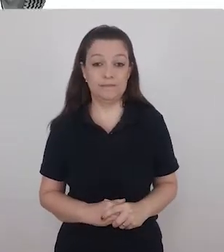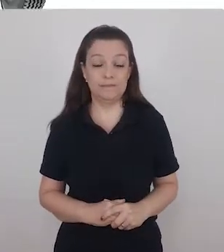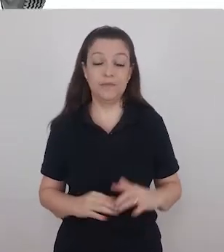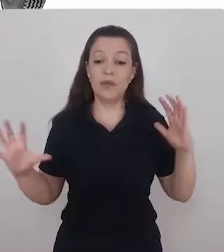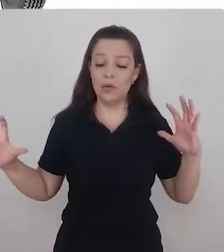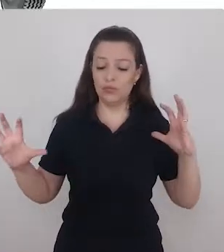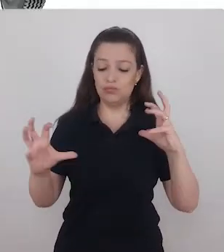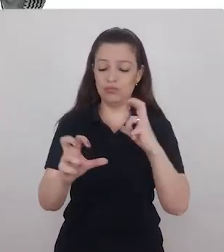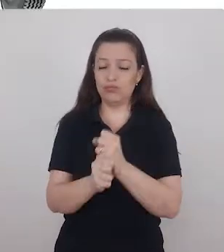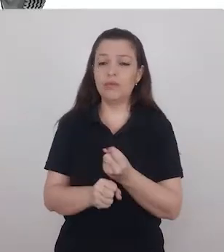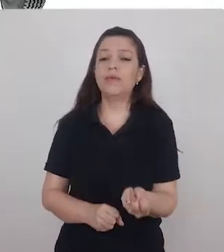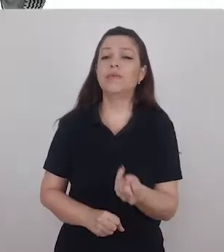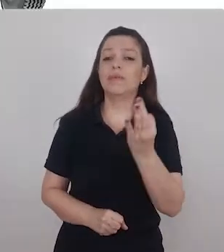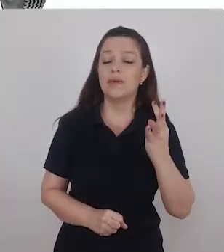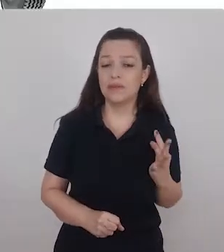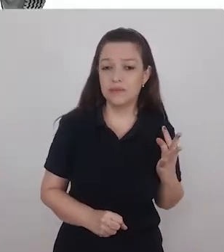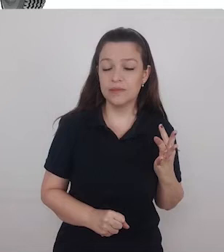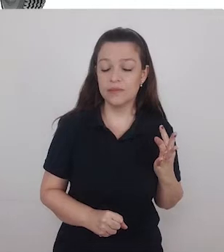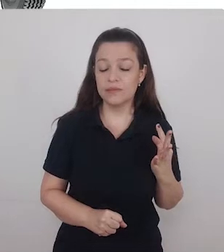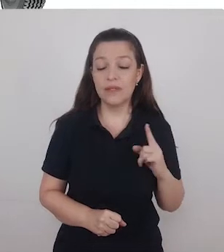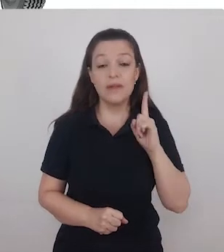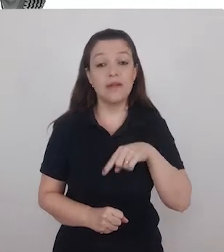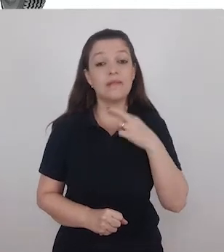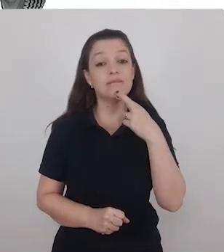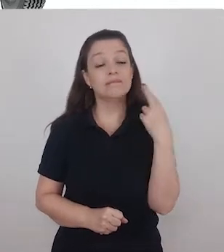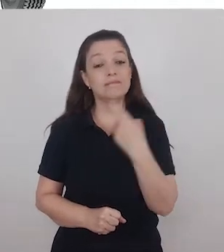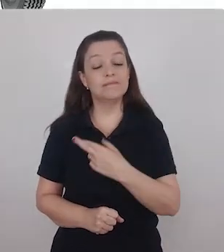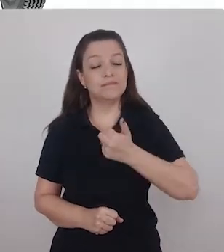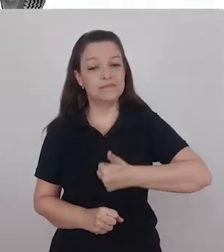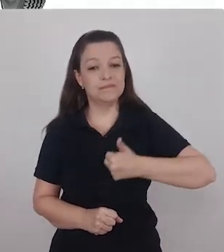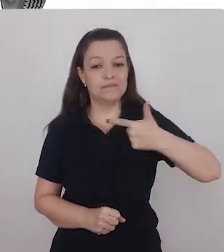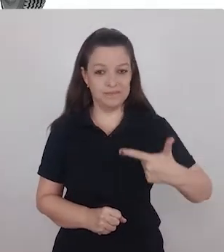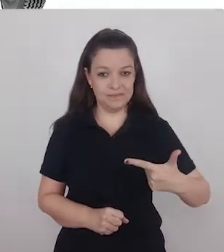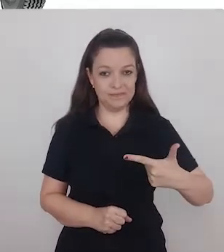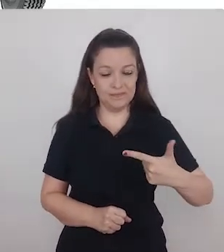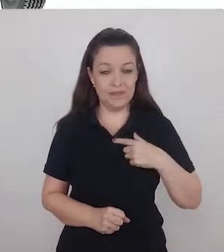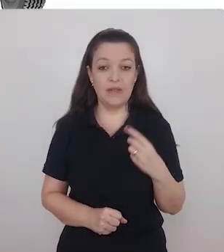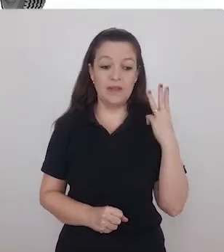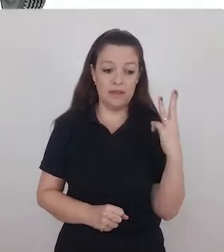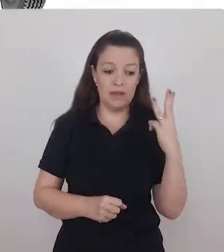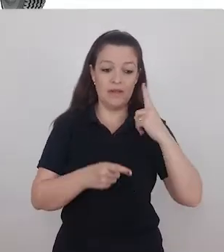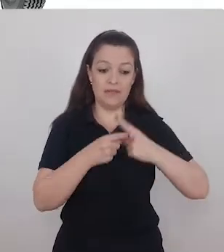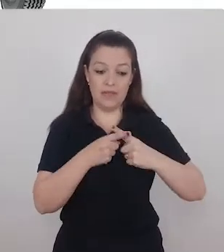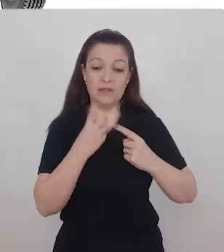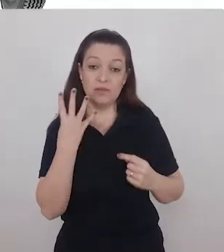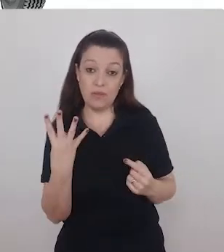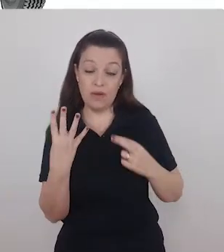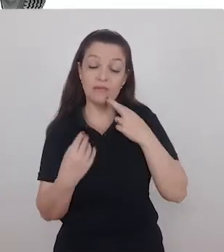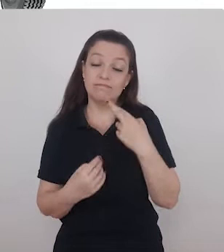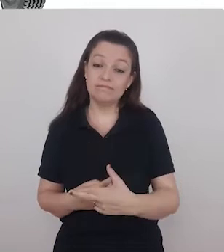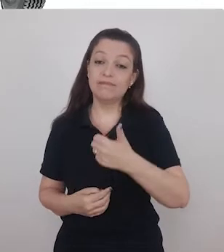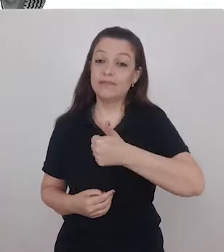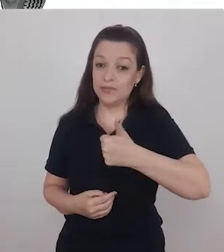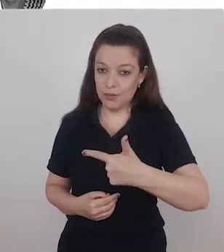1, 2, 3, 4. Se a gente somar tudo, então vai ser o resultado 12. 3 vezes o número